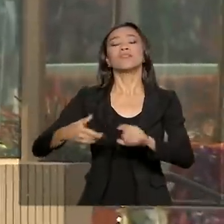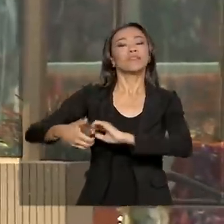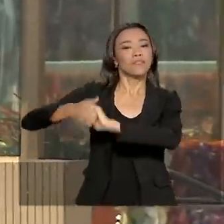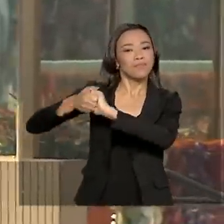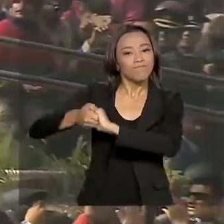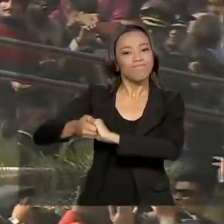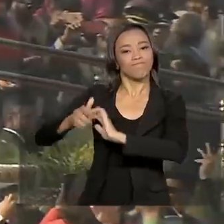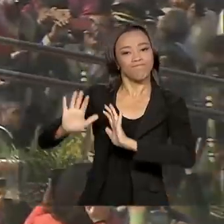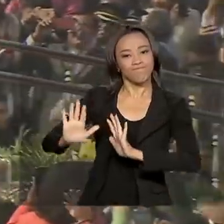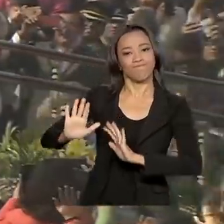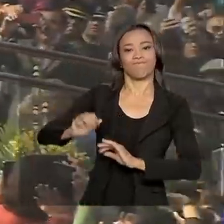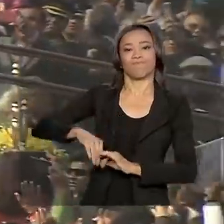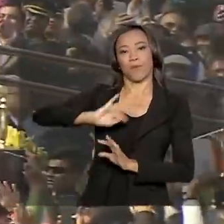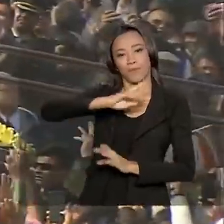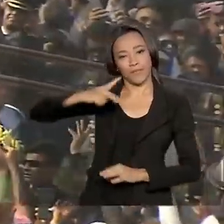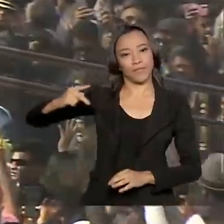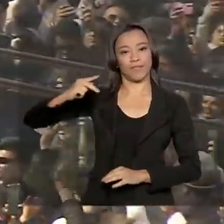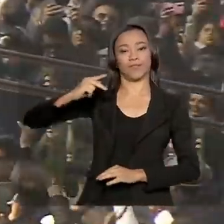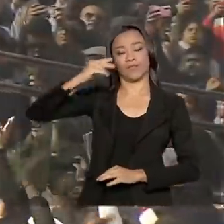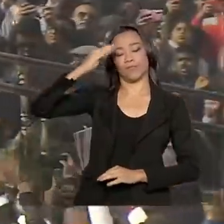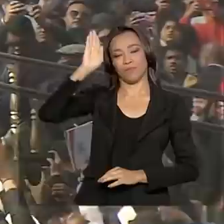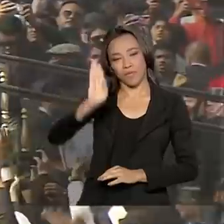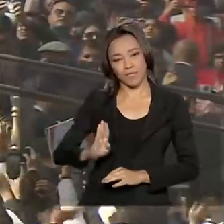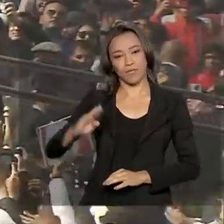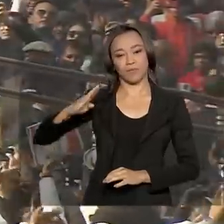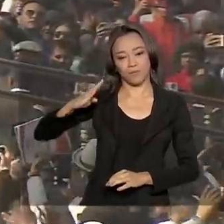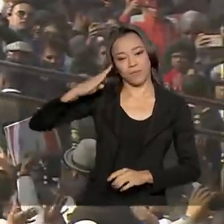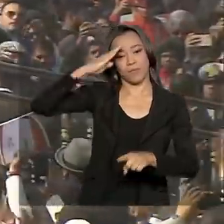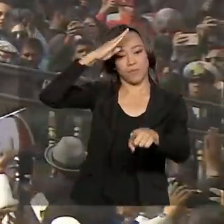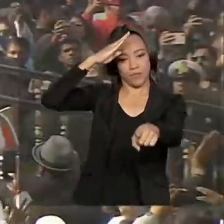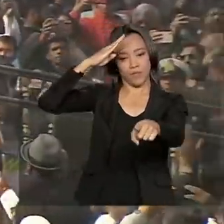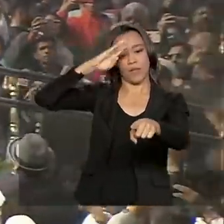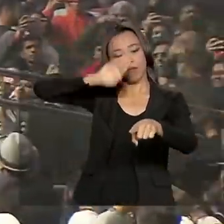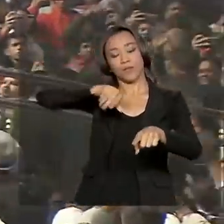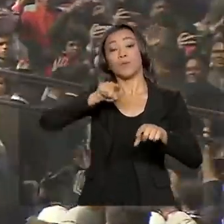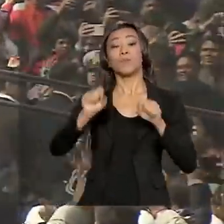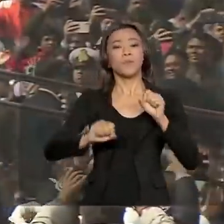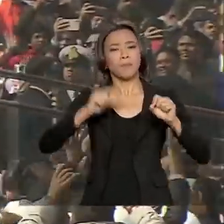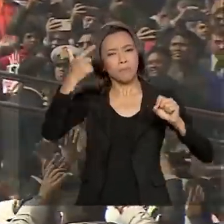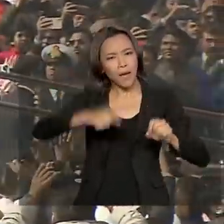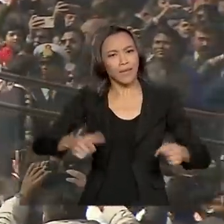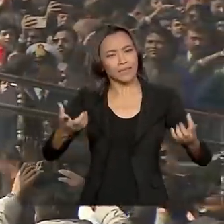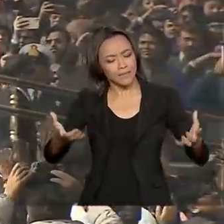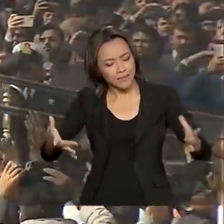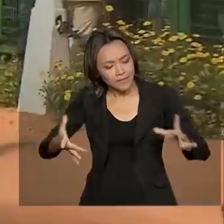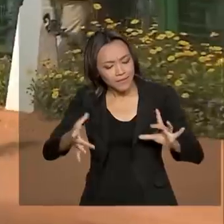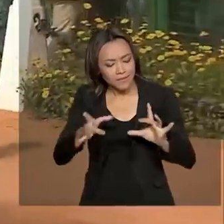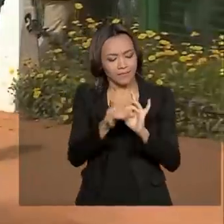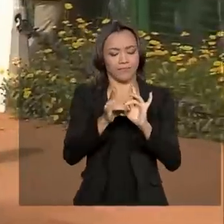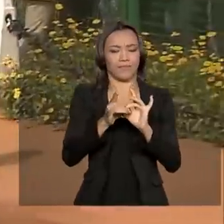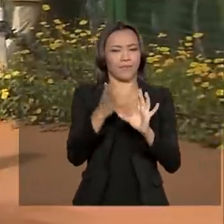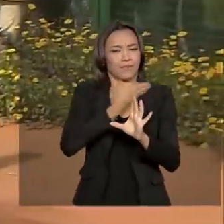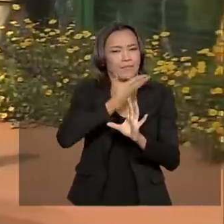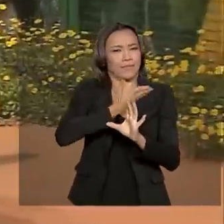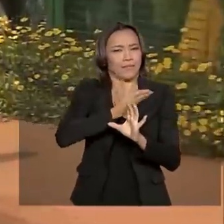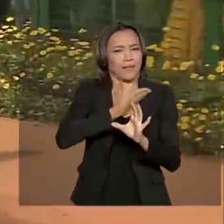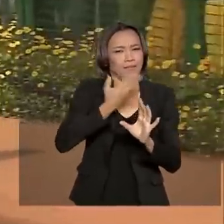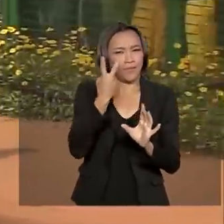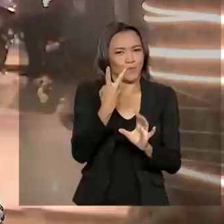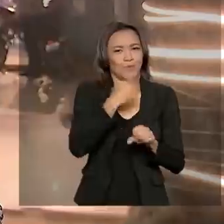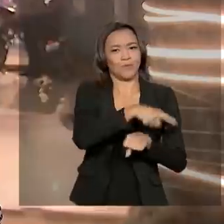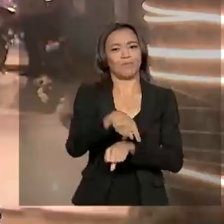de honra, o presidente do Brasil, Jair Bolsonaro, estreitando os laços de amizade entre as duas